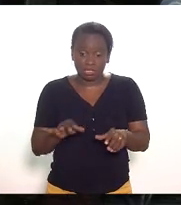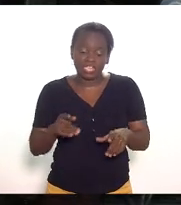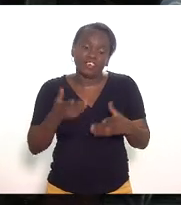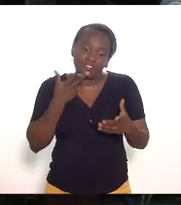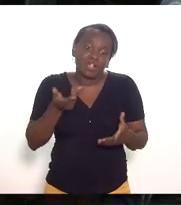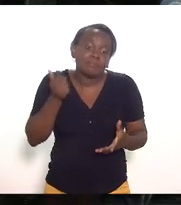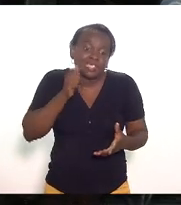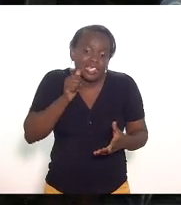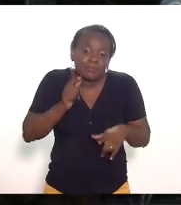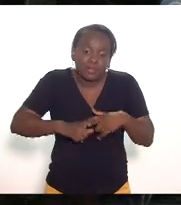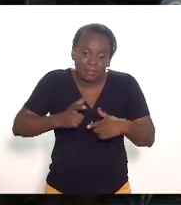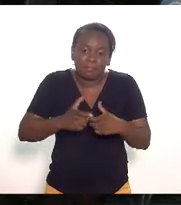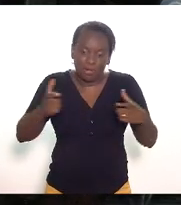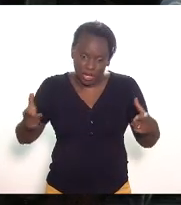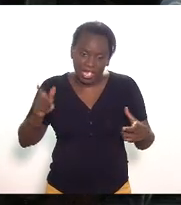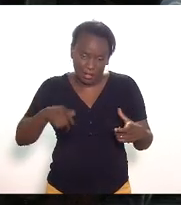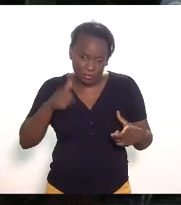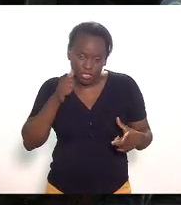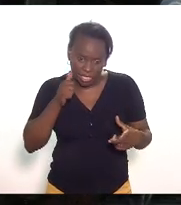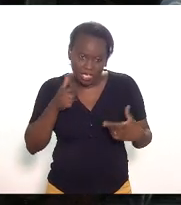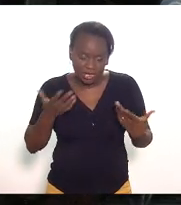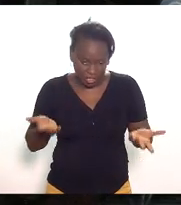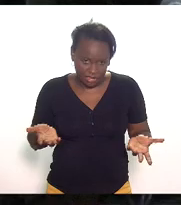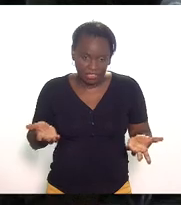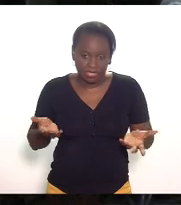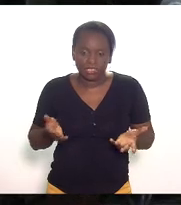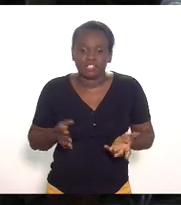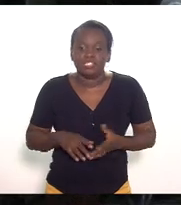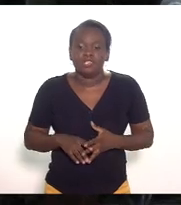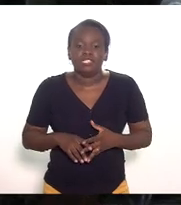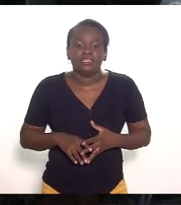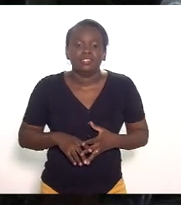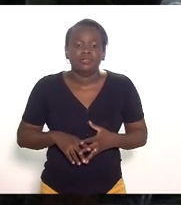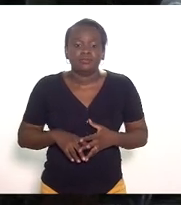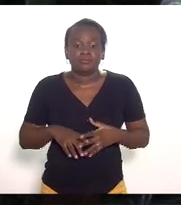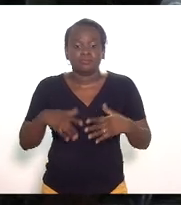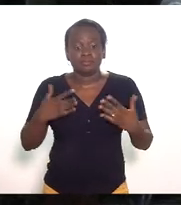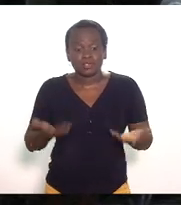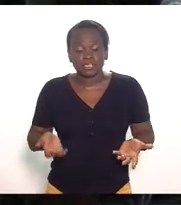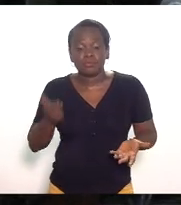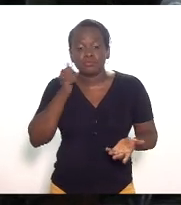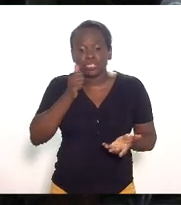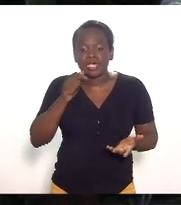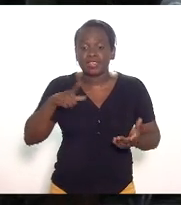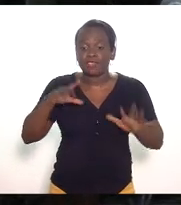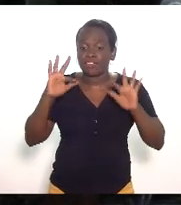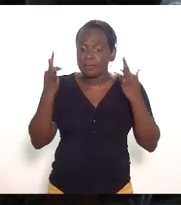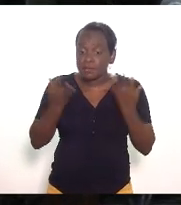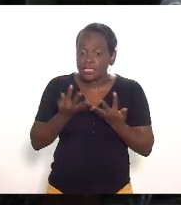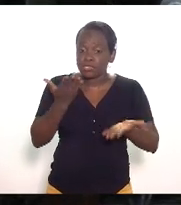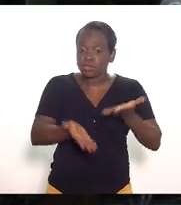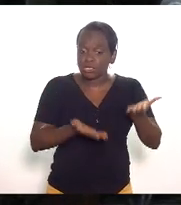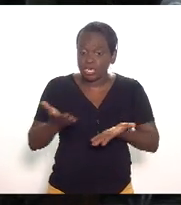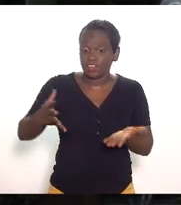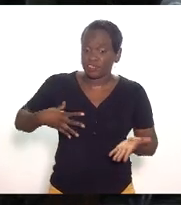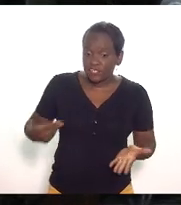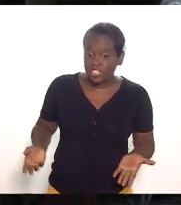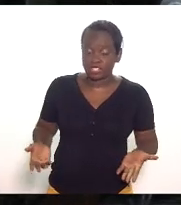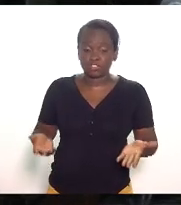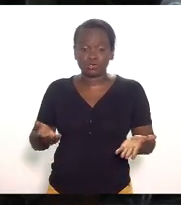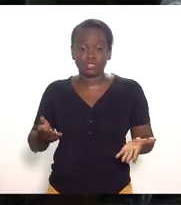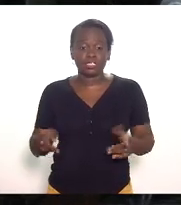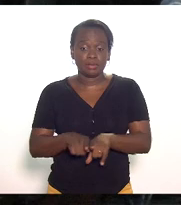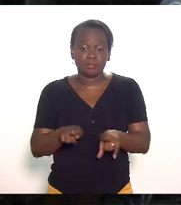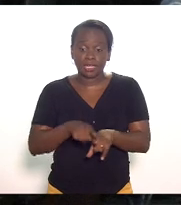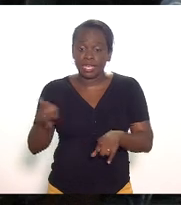porque, na sua maioria, essa classe trabalhadora é composta por mulheres, e essas mulheres têm famílias para cuidar, têm filhos,